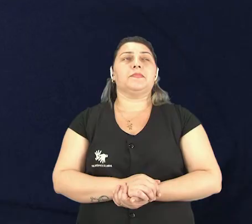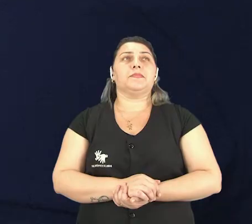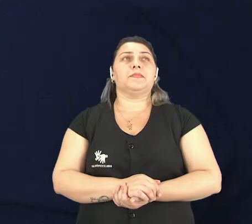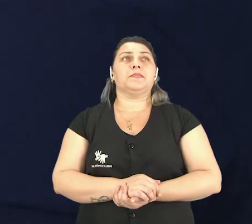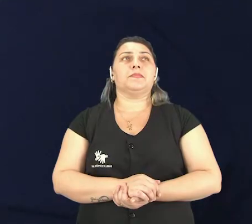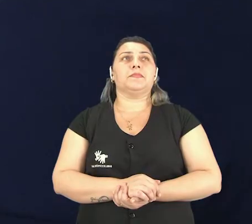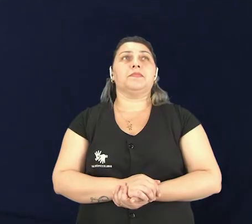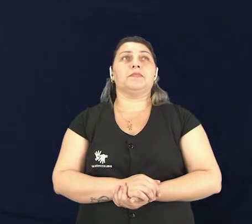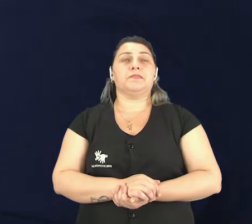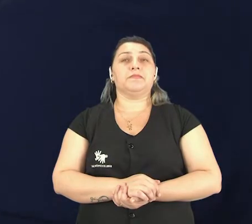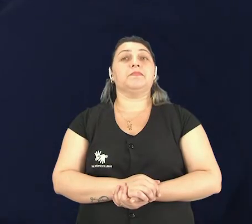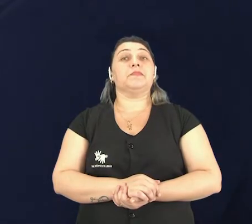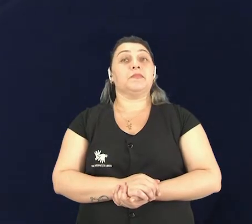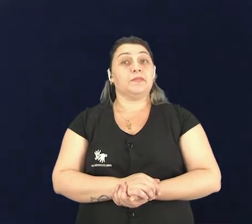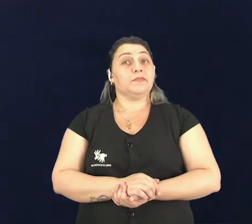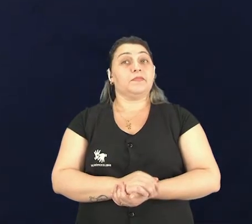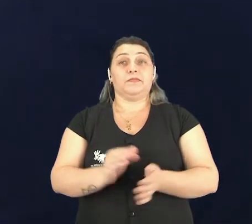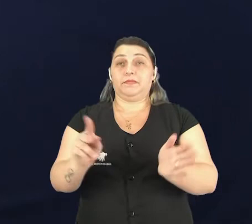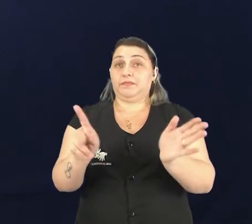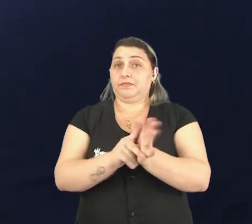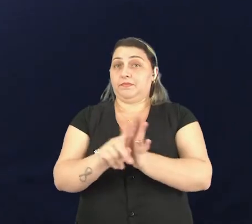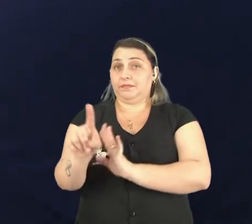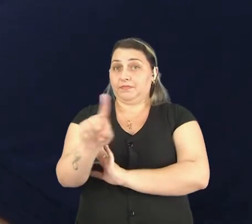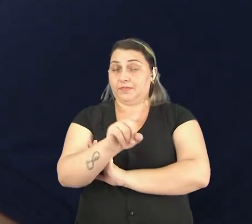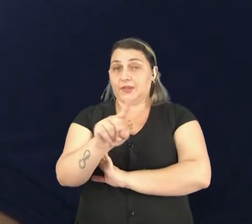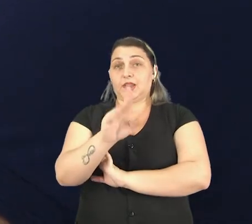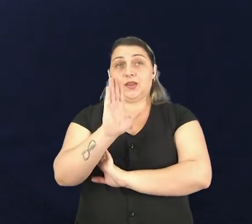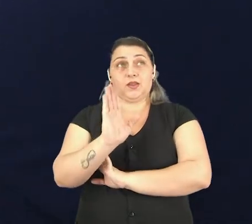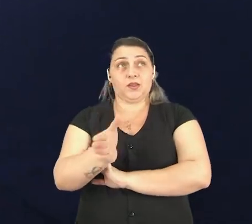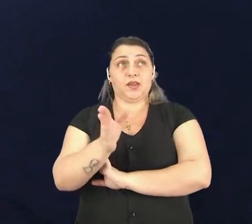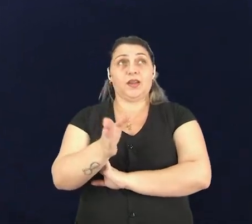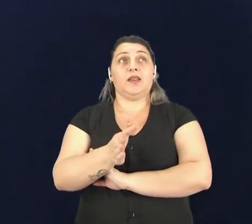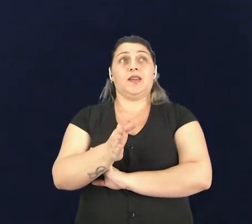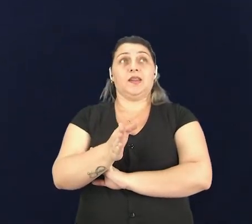Essa parte provavelmente não é daqui, já que ela não tá